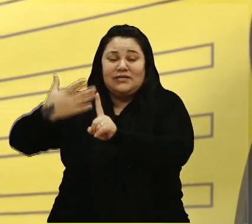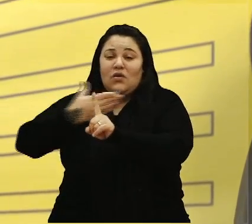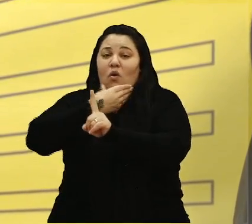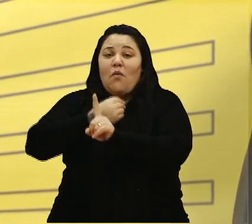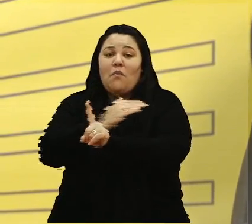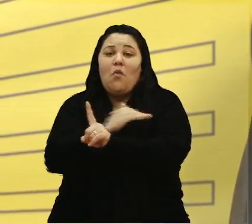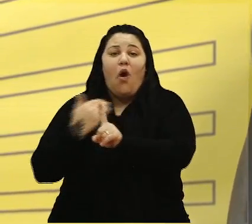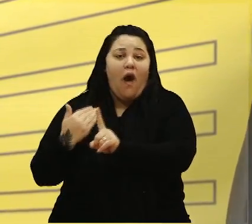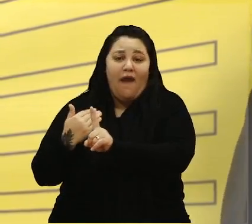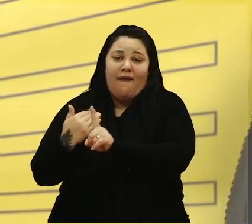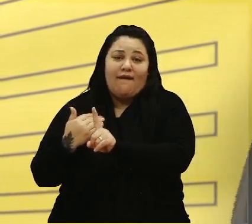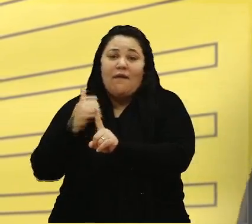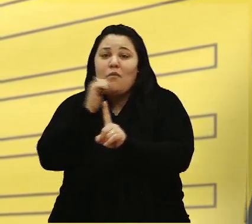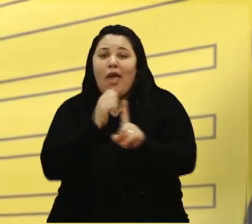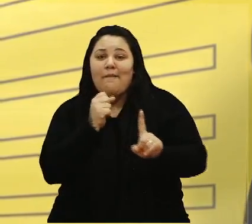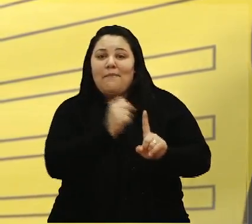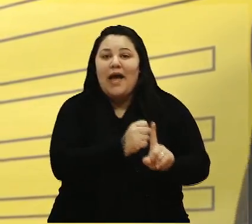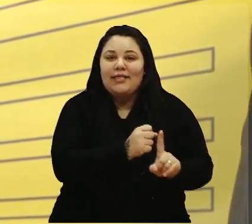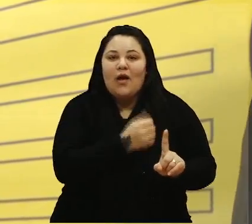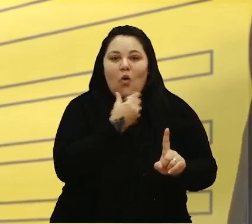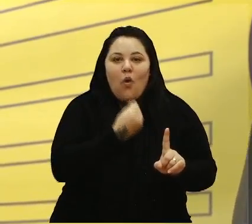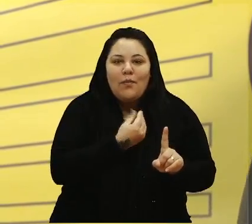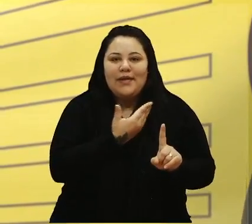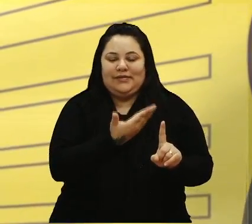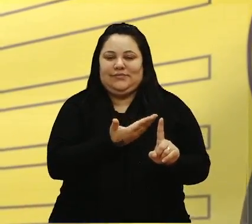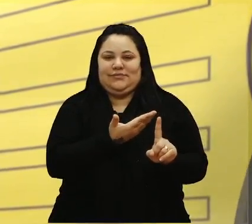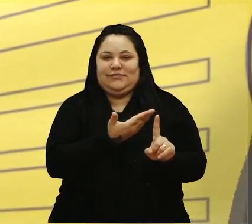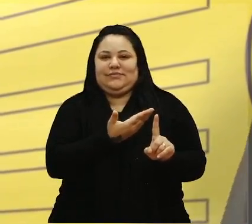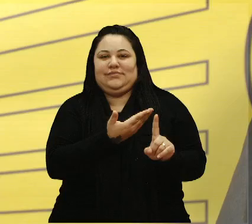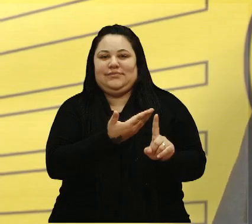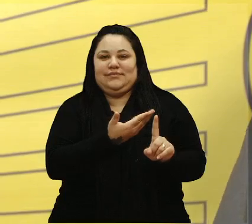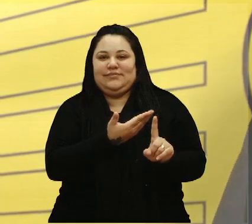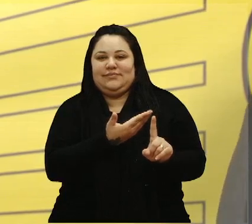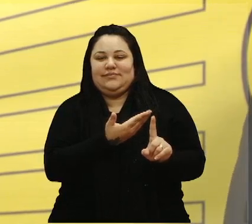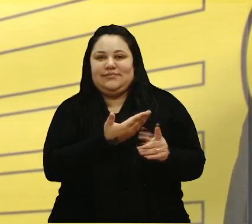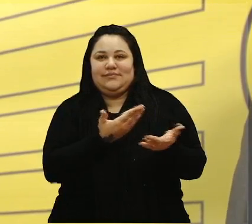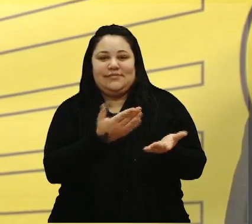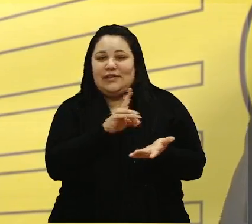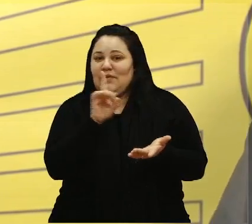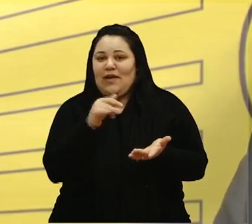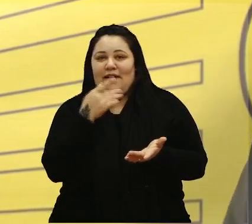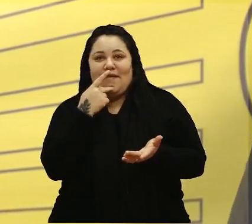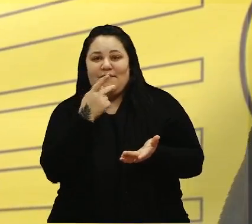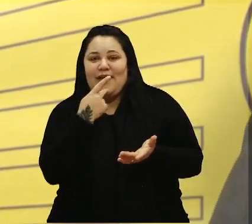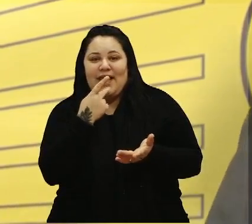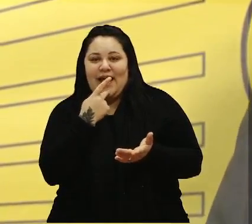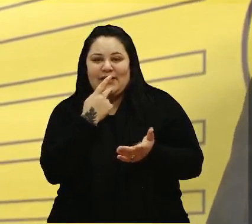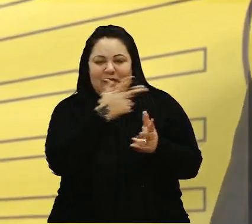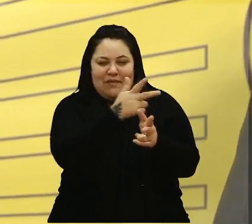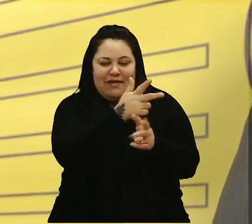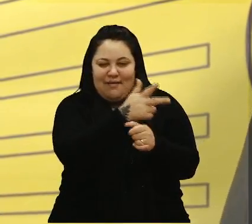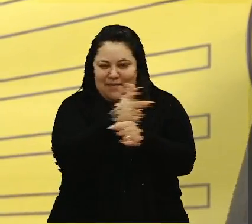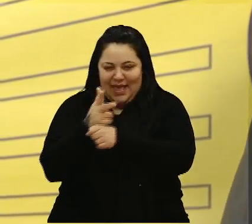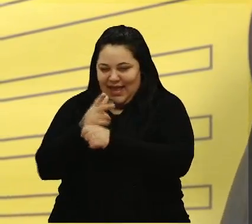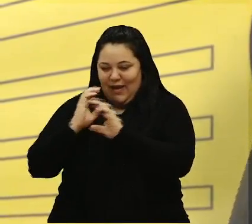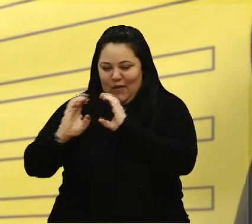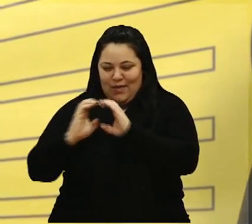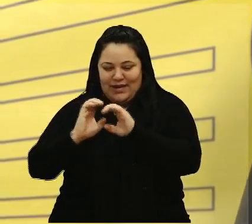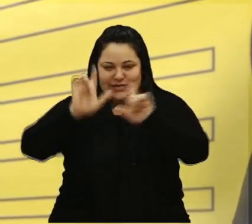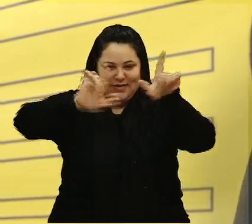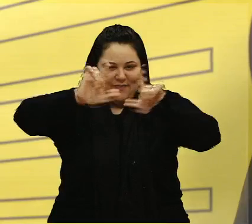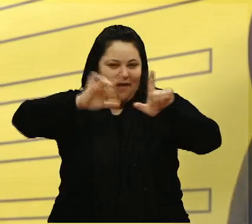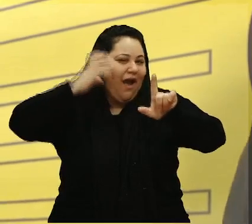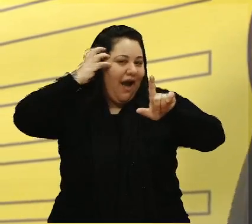por companheiras do que companheiras mortas por homens. E isso não é falado na imprensa, na televisão, na rádio e tudo